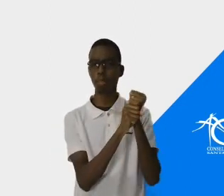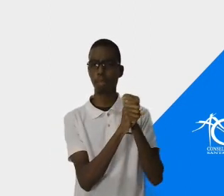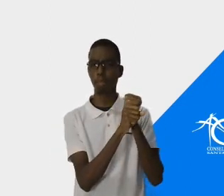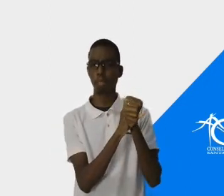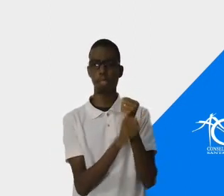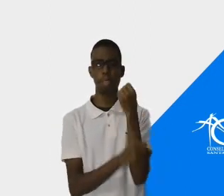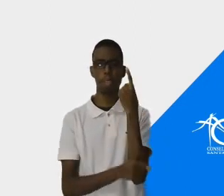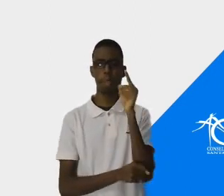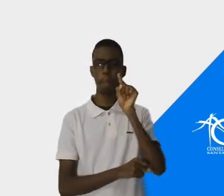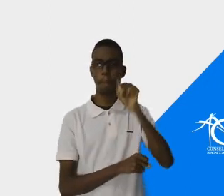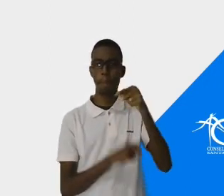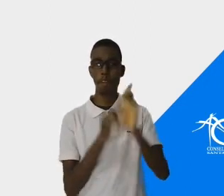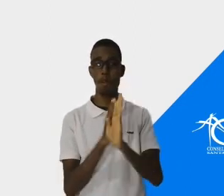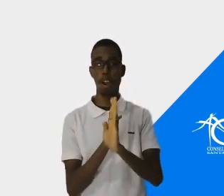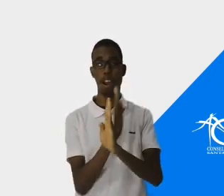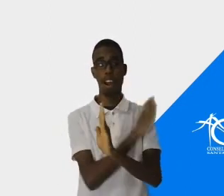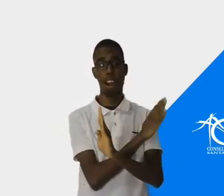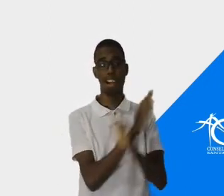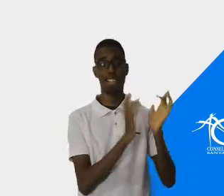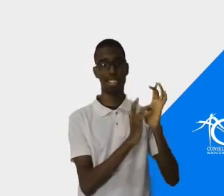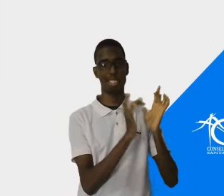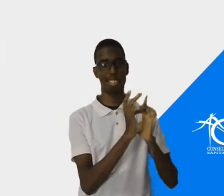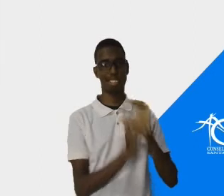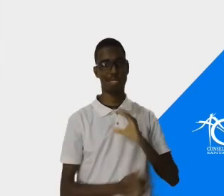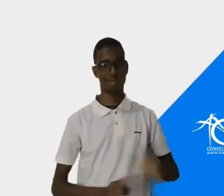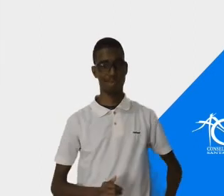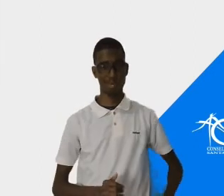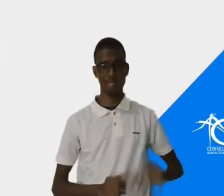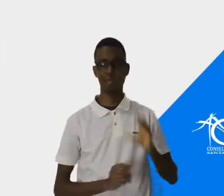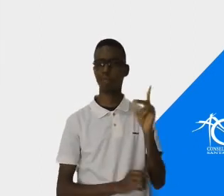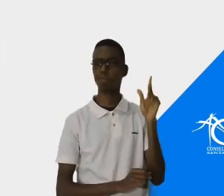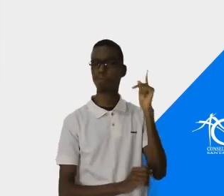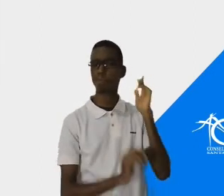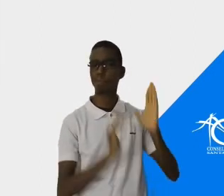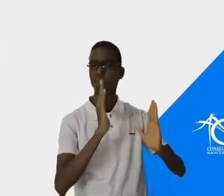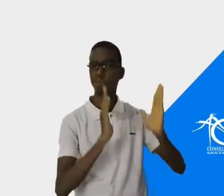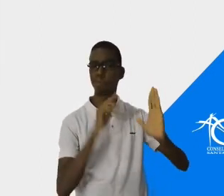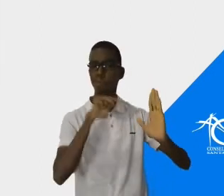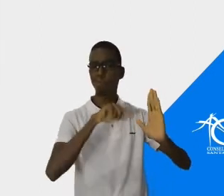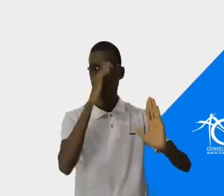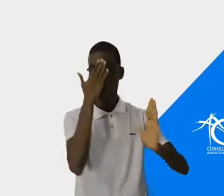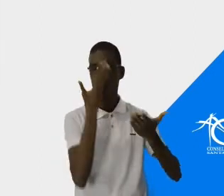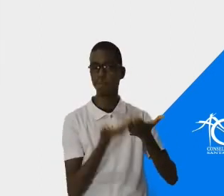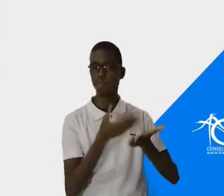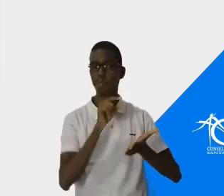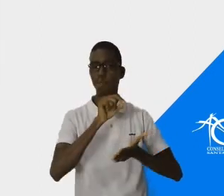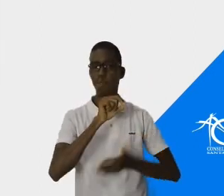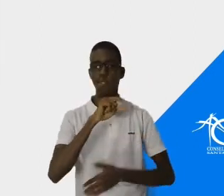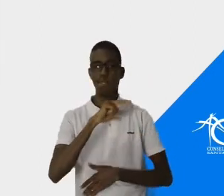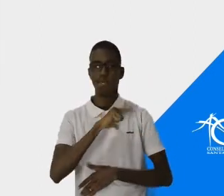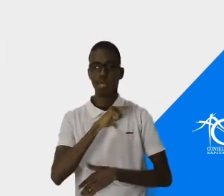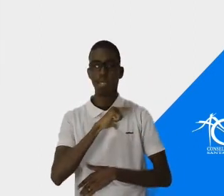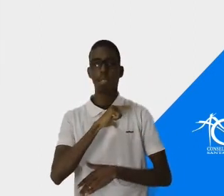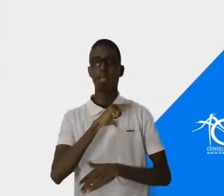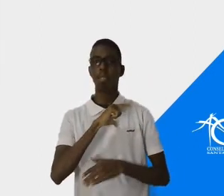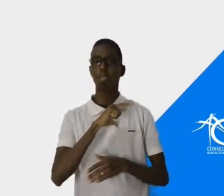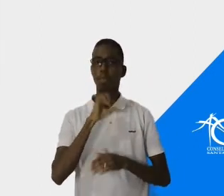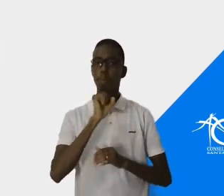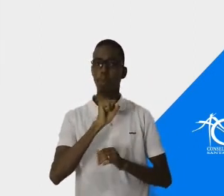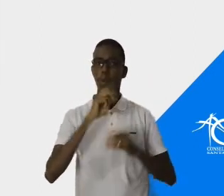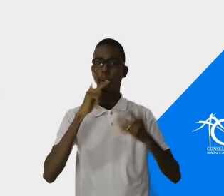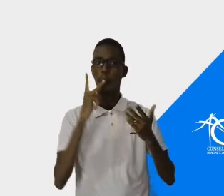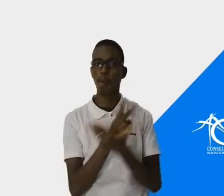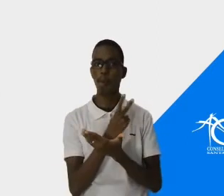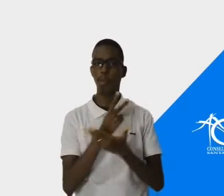Na época, acreditava que no momento em que havia uma trepanação, você poderia aliviar dores,